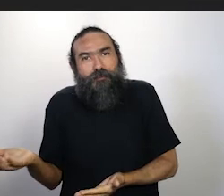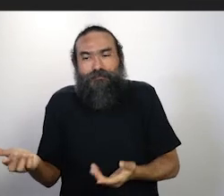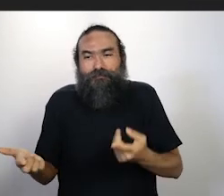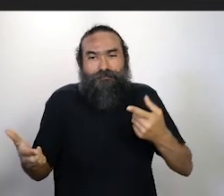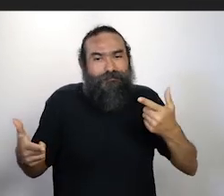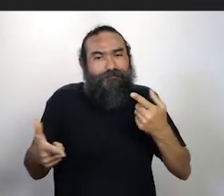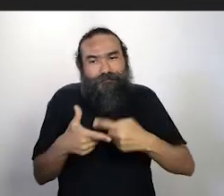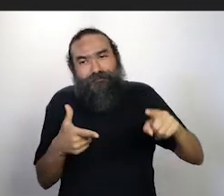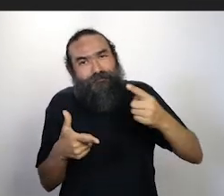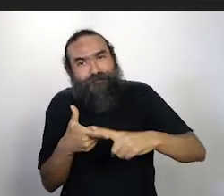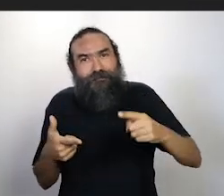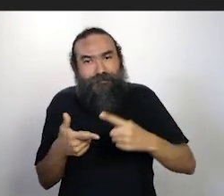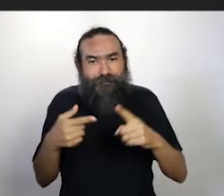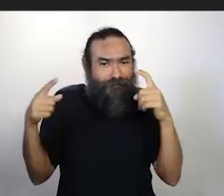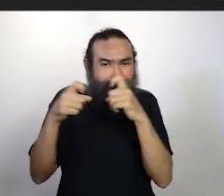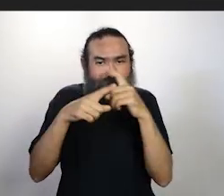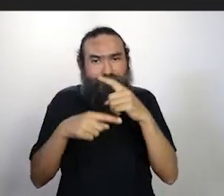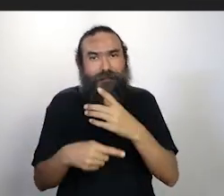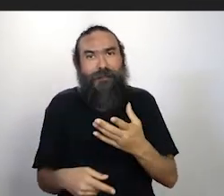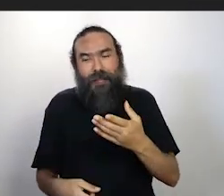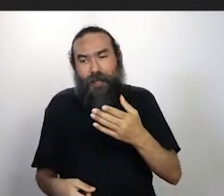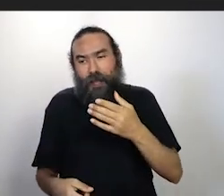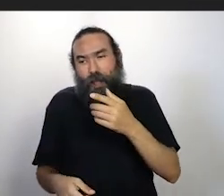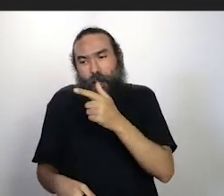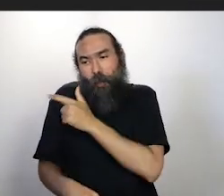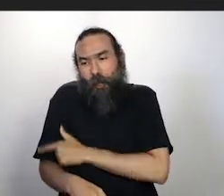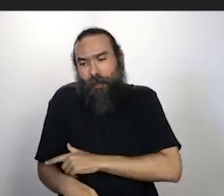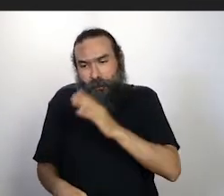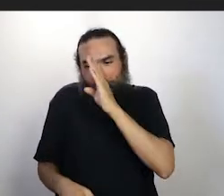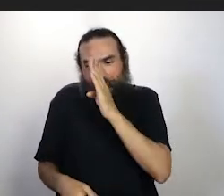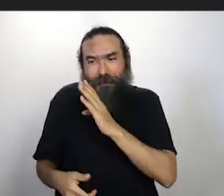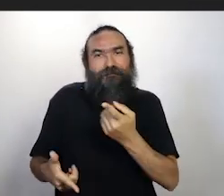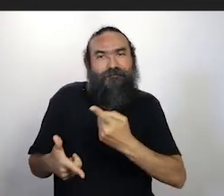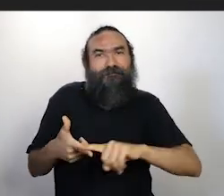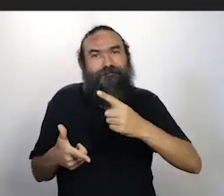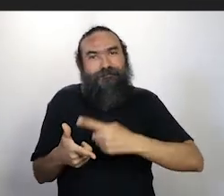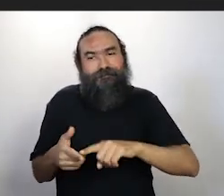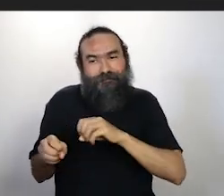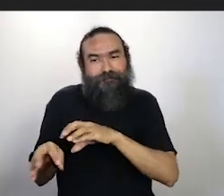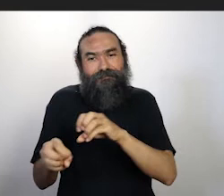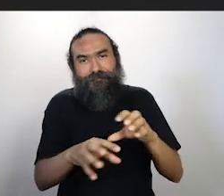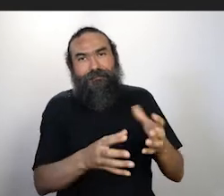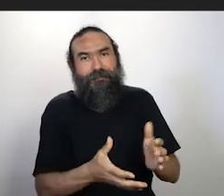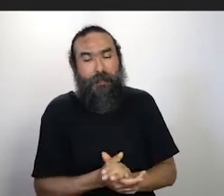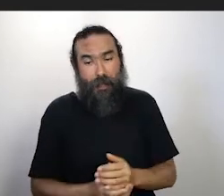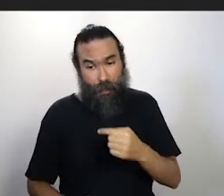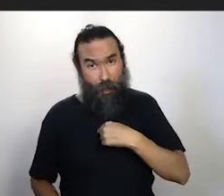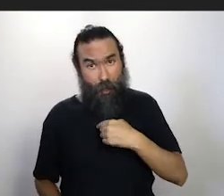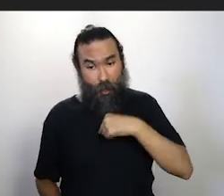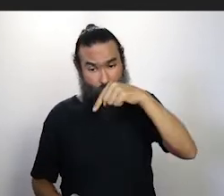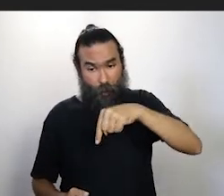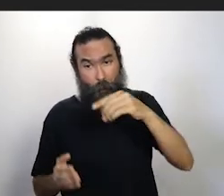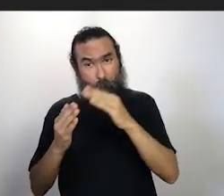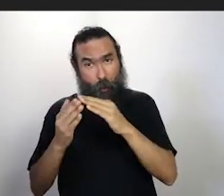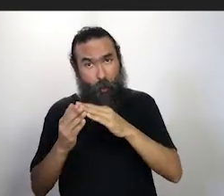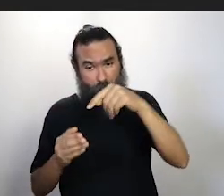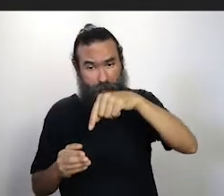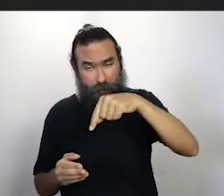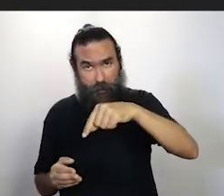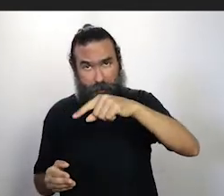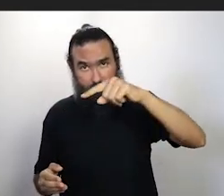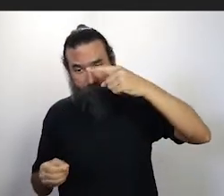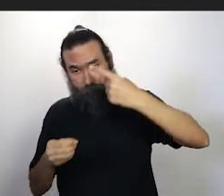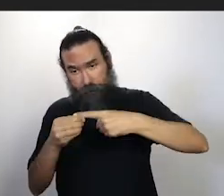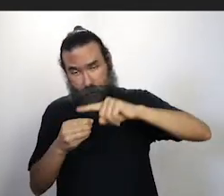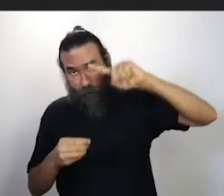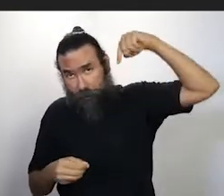juventude, né, e da educação ela se encontra no Brasil. Eu moro aqui em São Jorge, eu trabalho aqui na Casa de